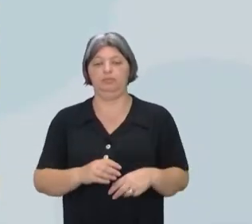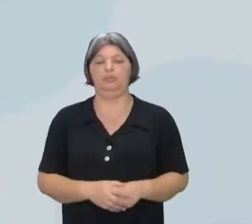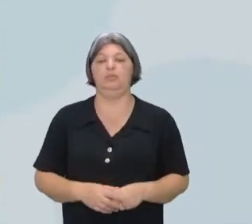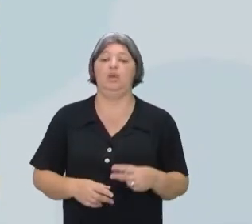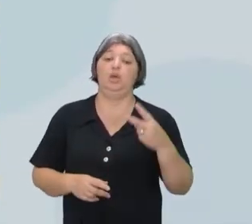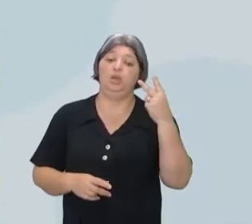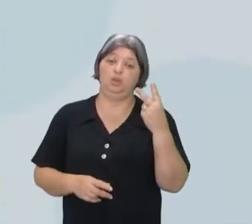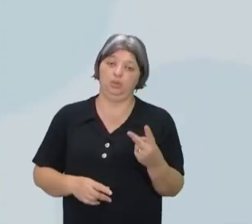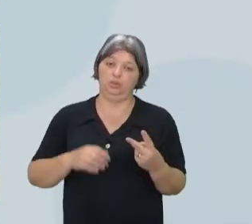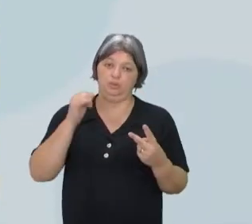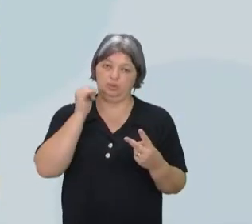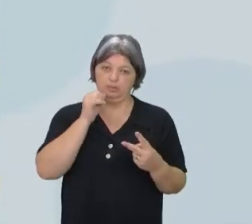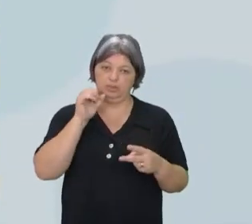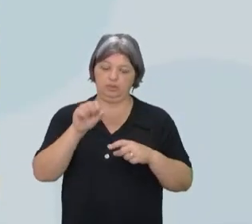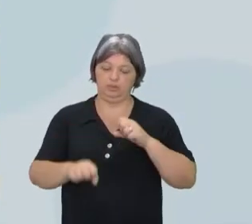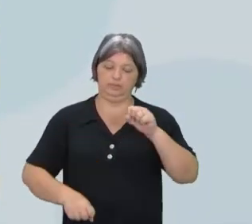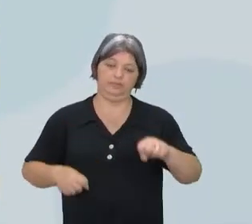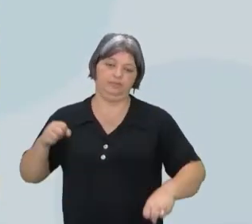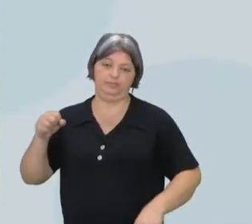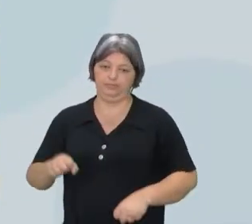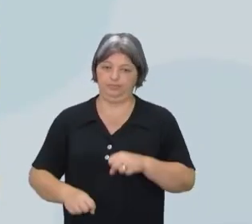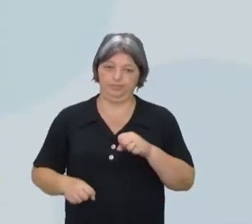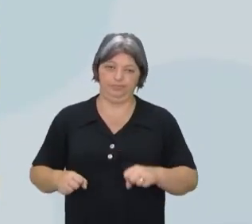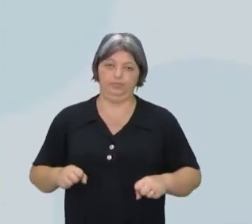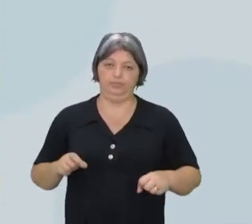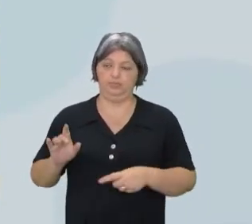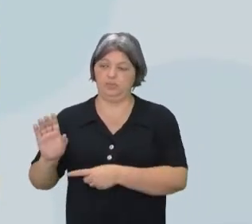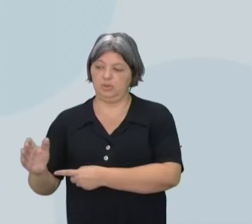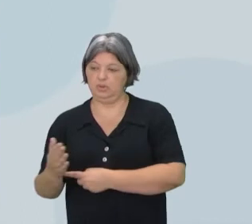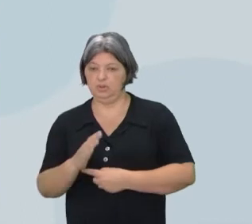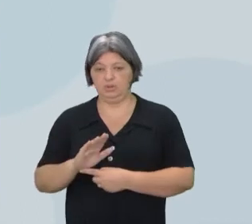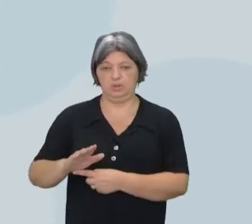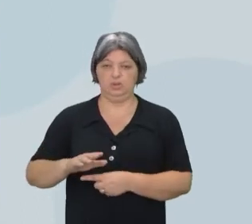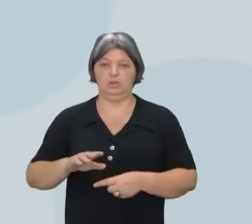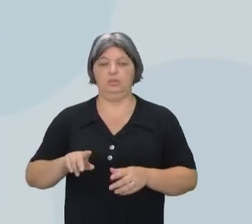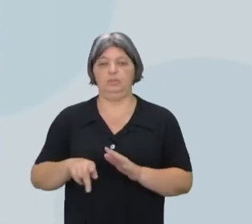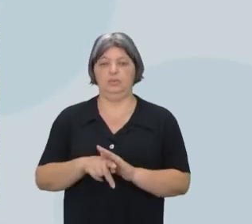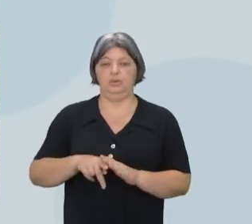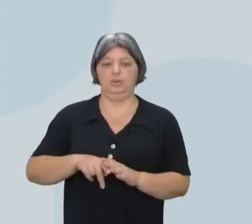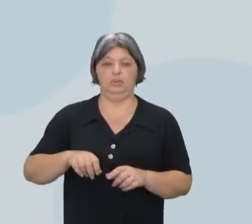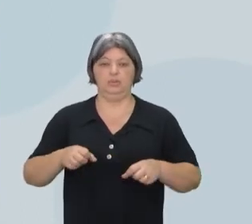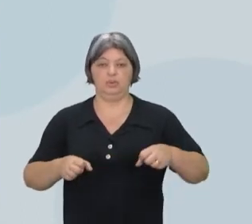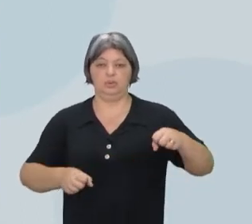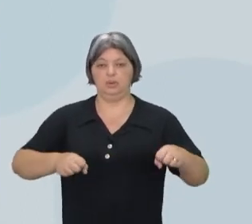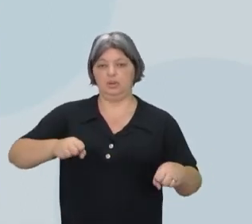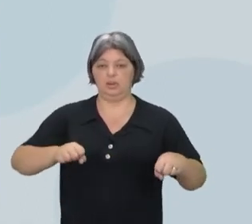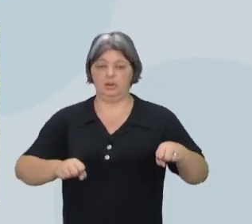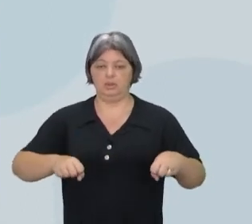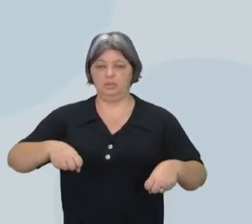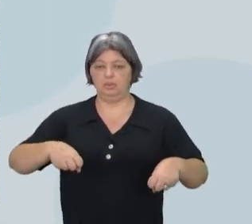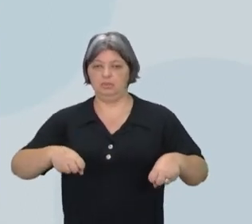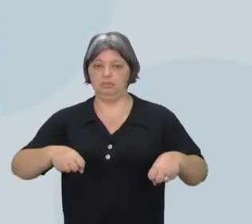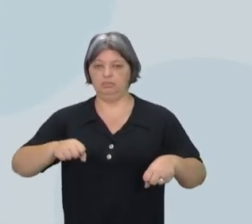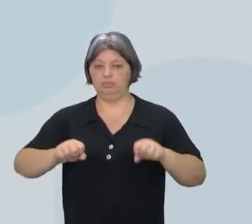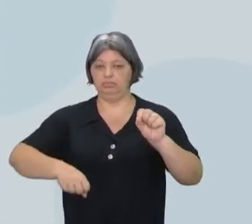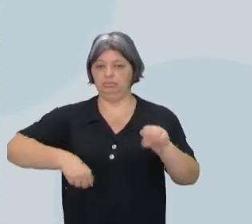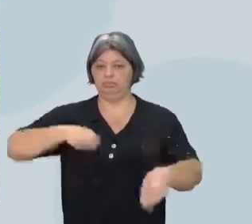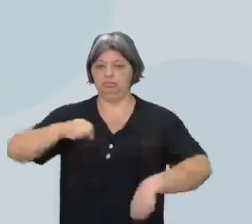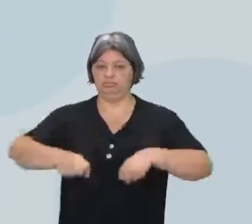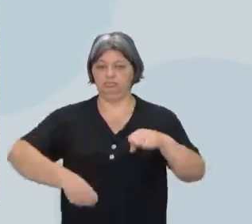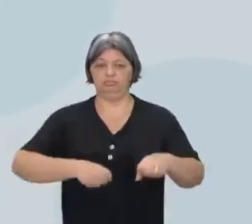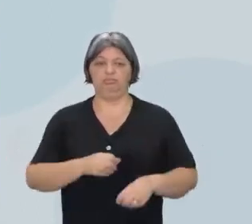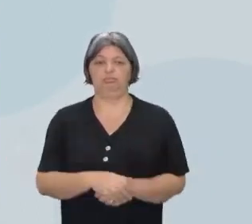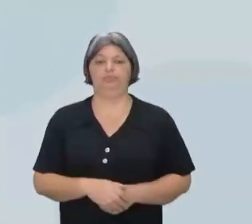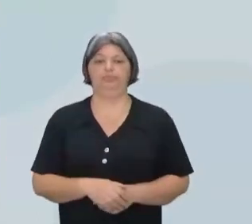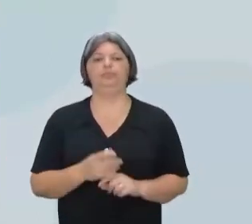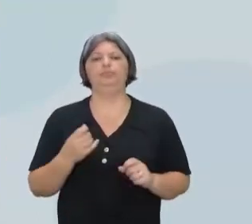moças andando de bicicleta, onde uma ajuda a outra a manter o equilíbrio. O que é importante